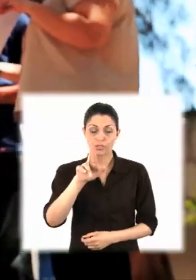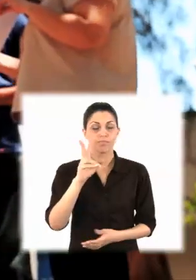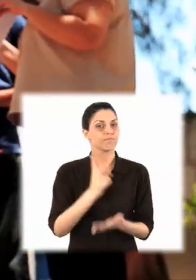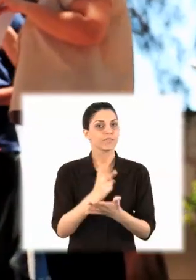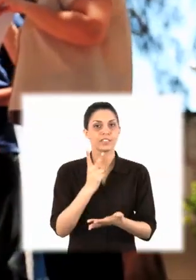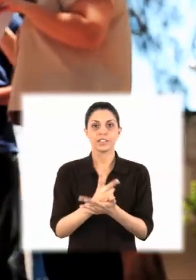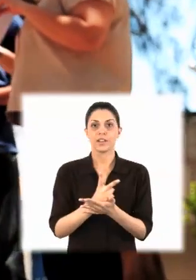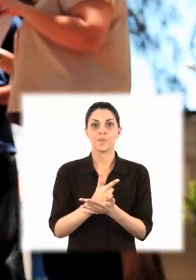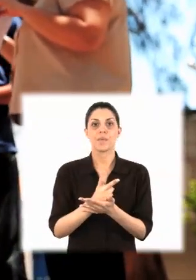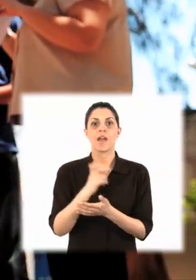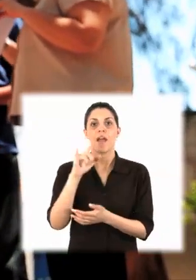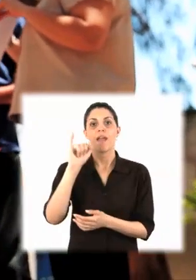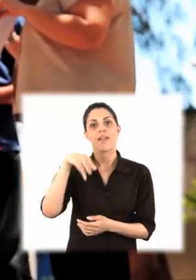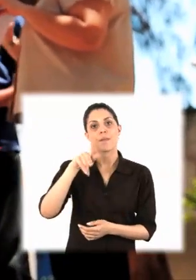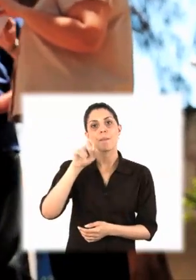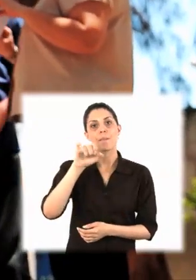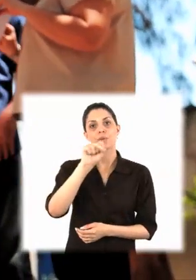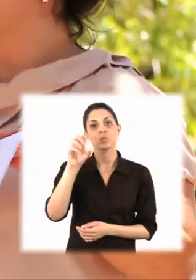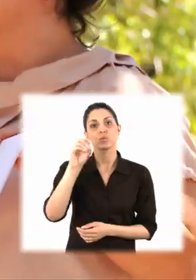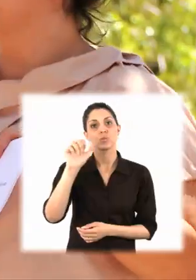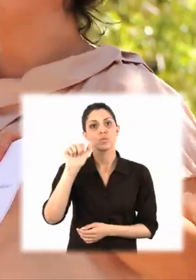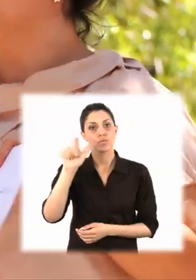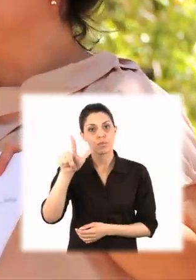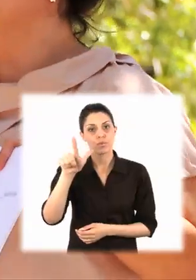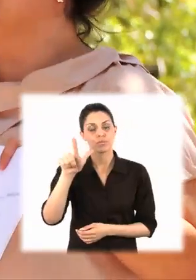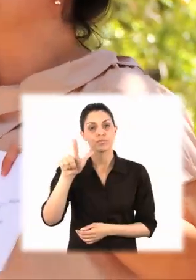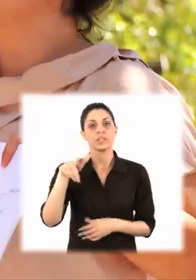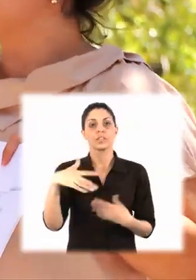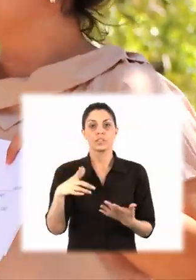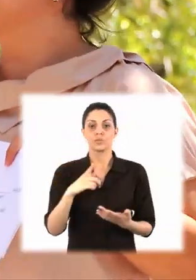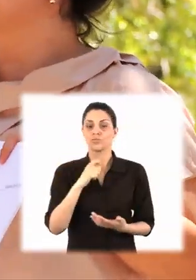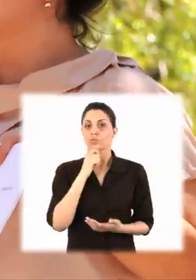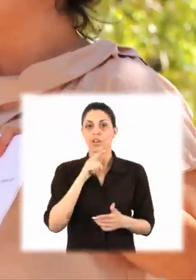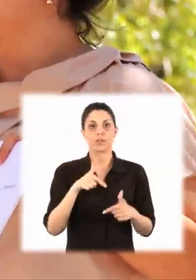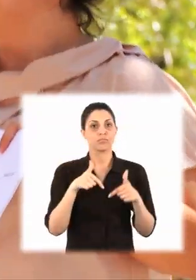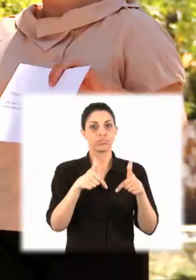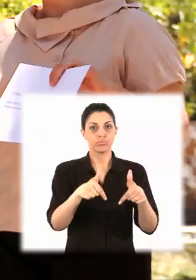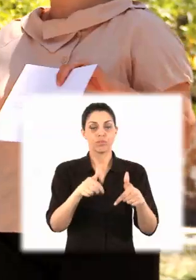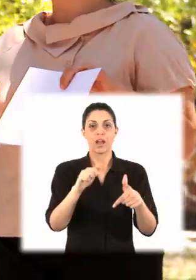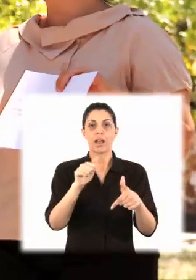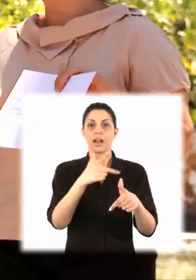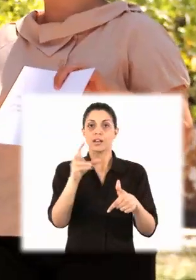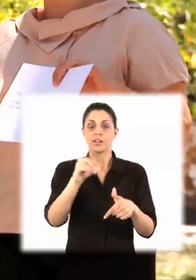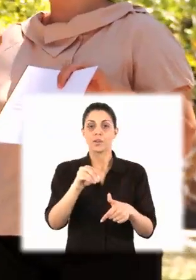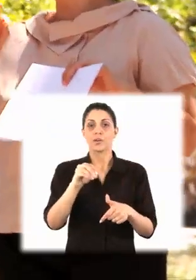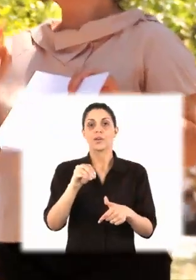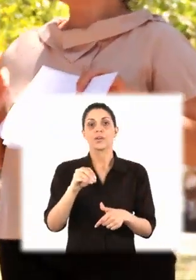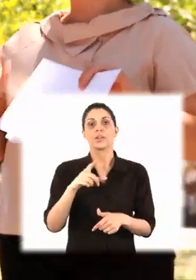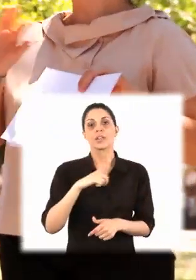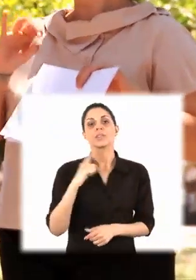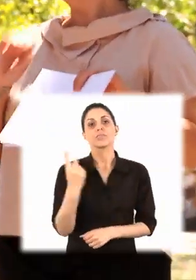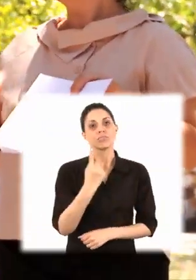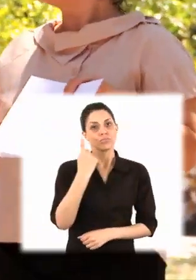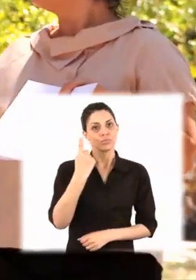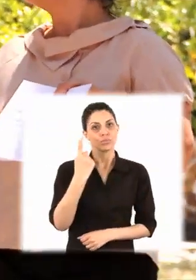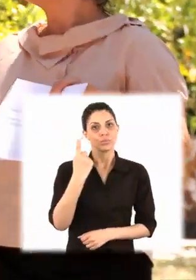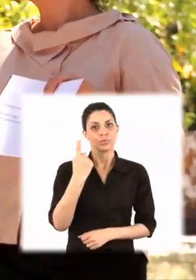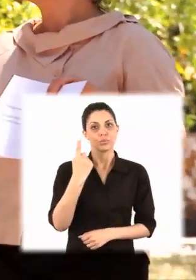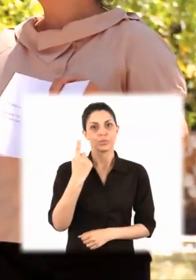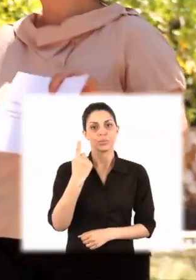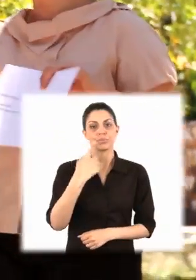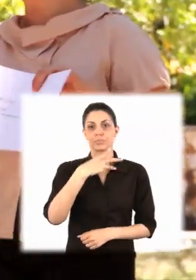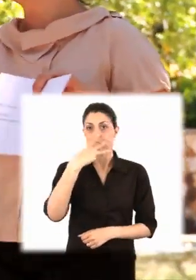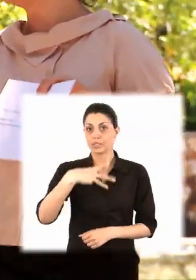existir, ele sempre será impessoal. Impessoal é quando não tem um sujeito da ação. Ou seja, ele ficará no singular. A